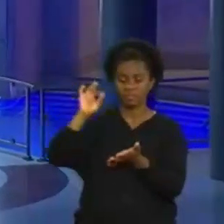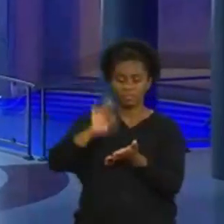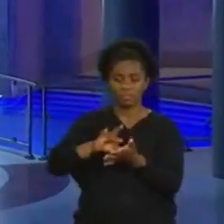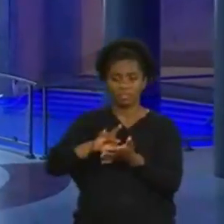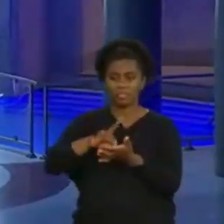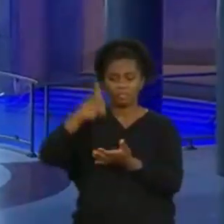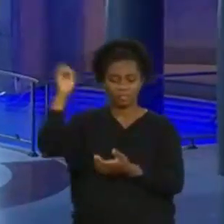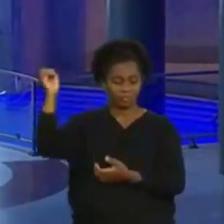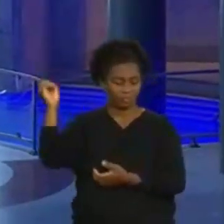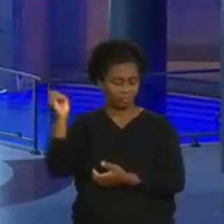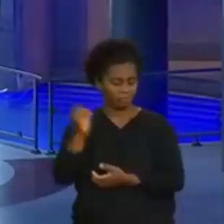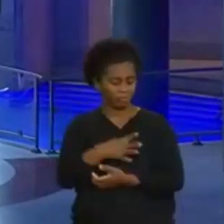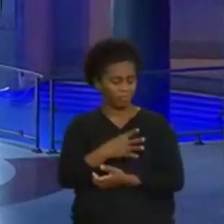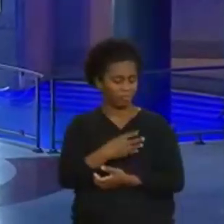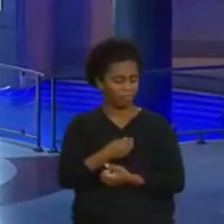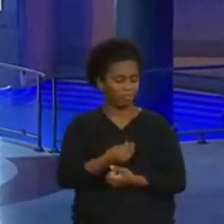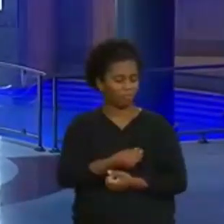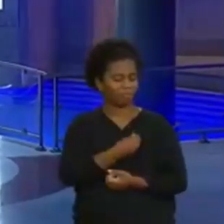ele tem vida.